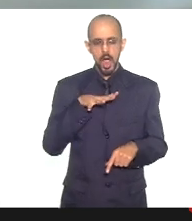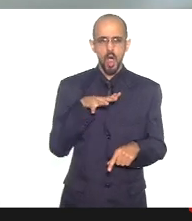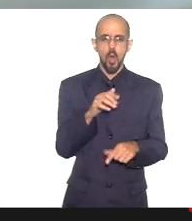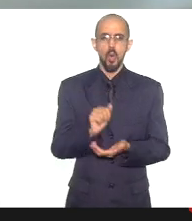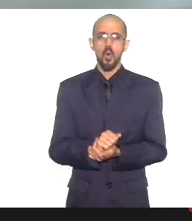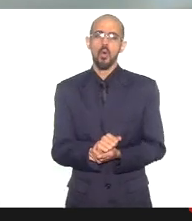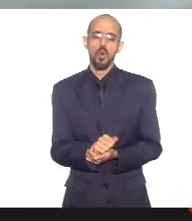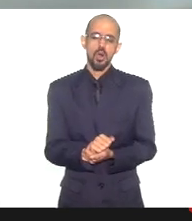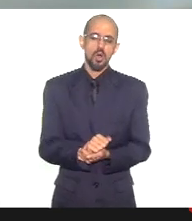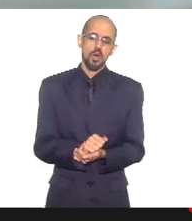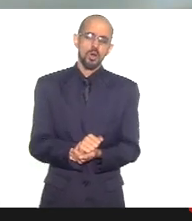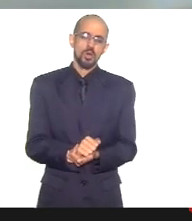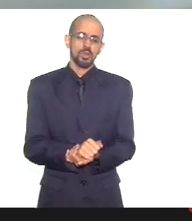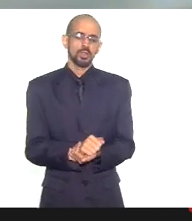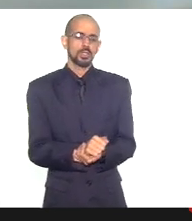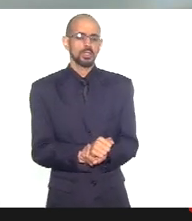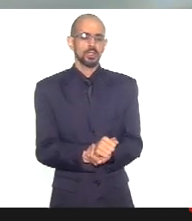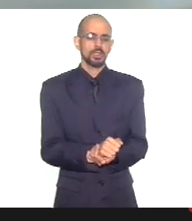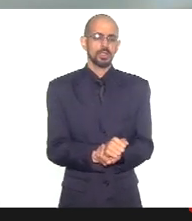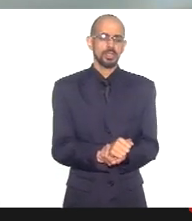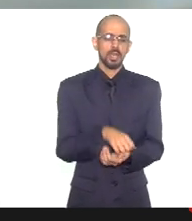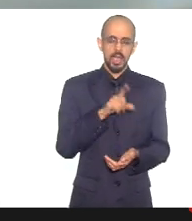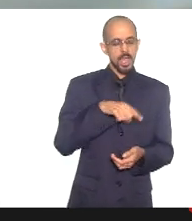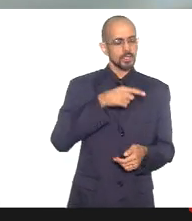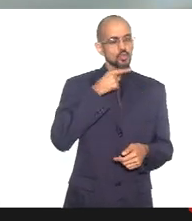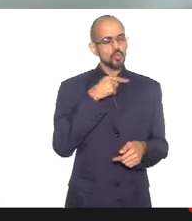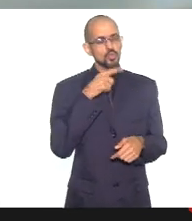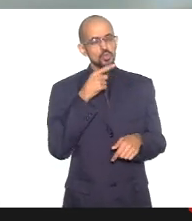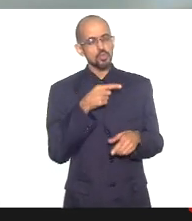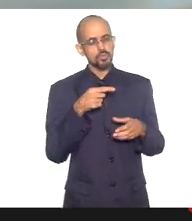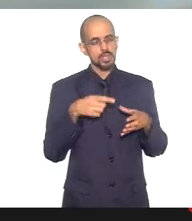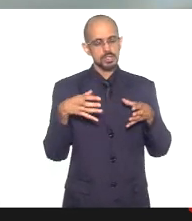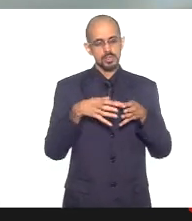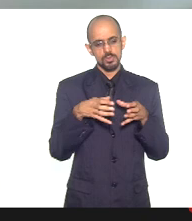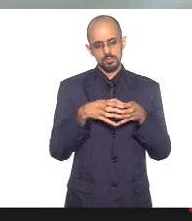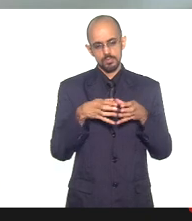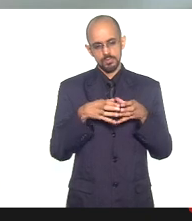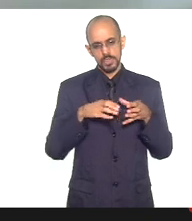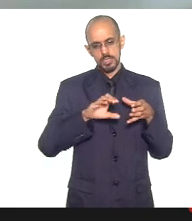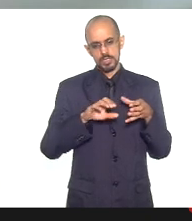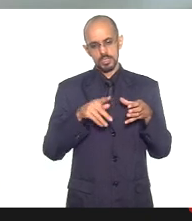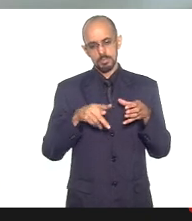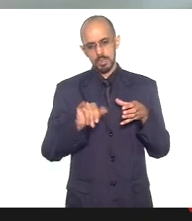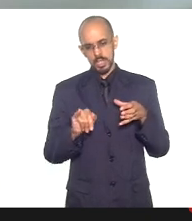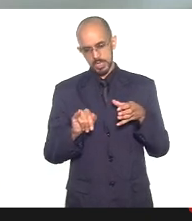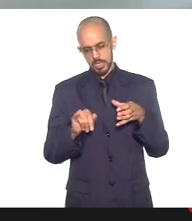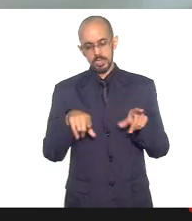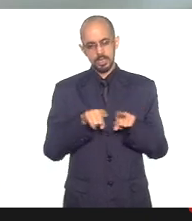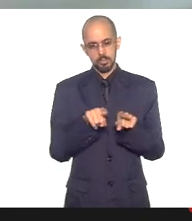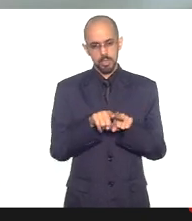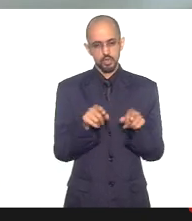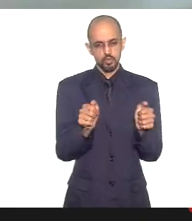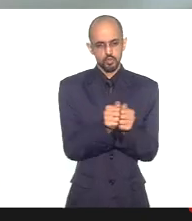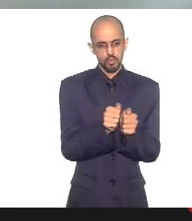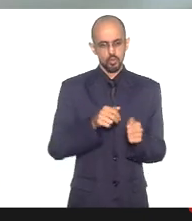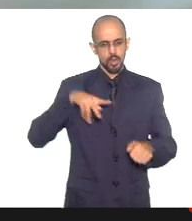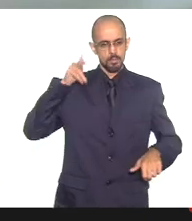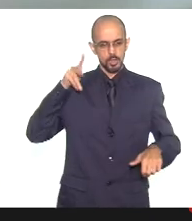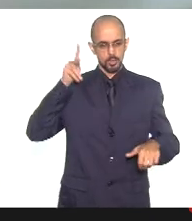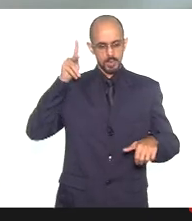mais geral, que foi levantada aqui pela comissão, a própria Petrobras. Então, vou